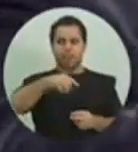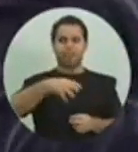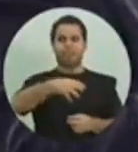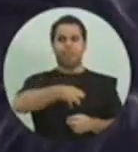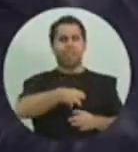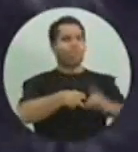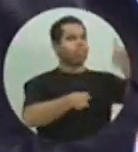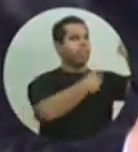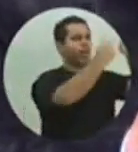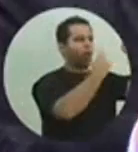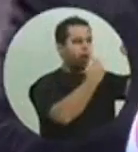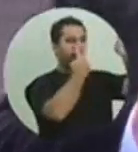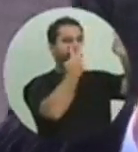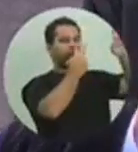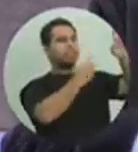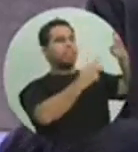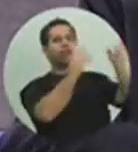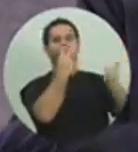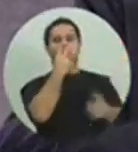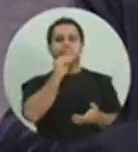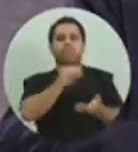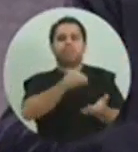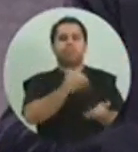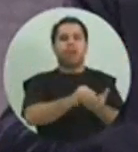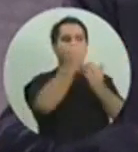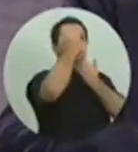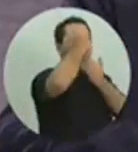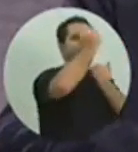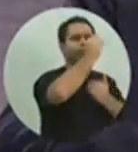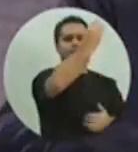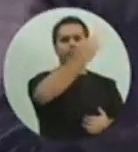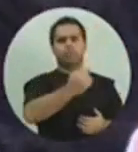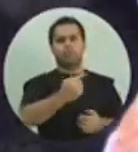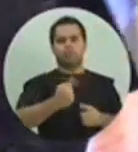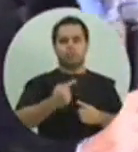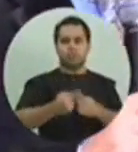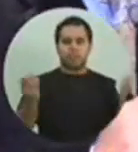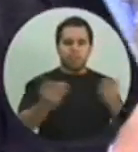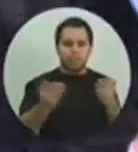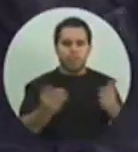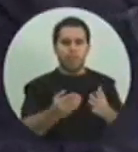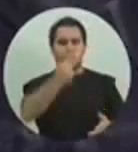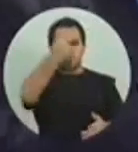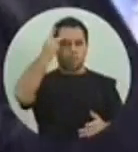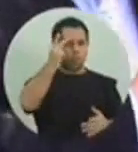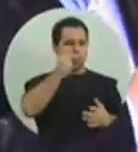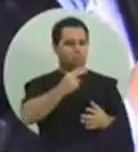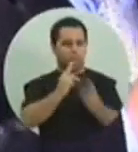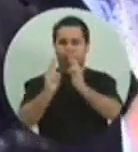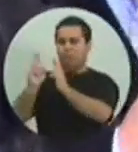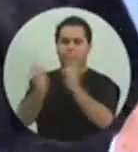Um sentimento que Deus olha como ingratidão, e que se revela